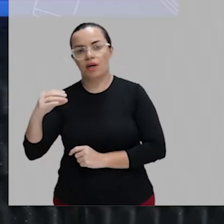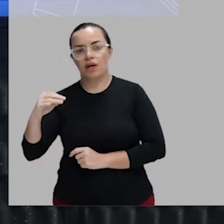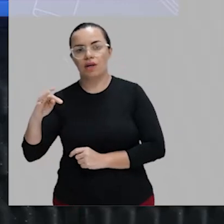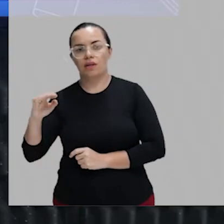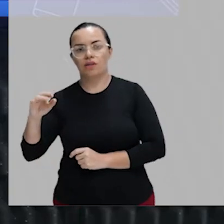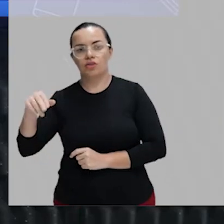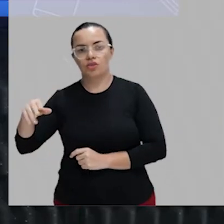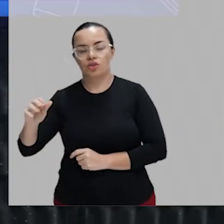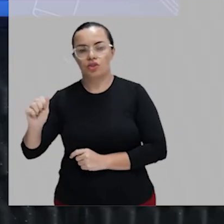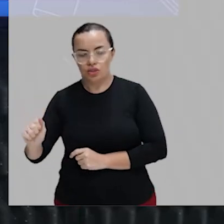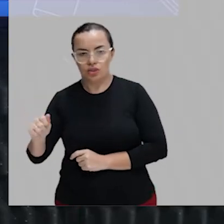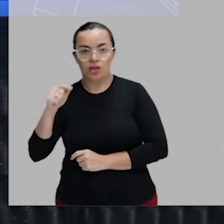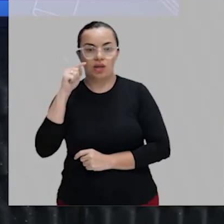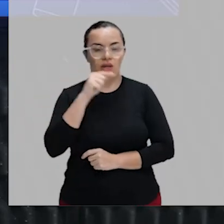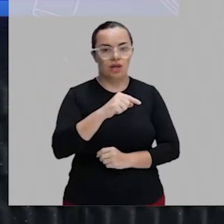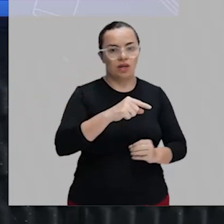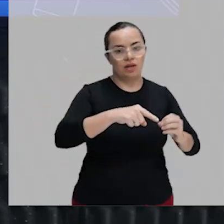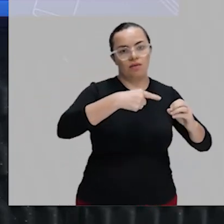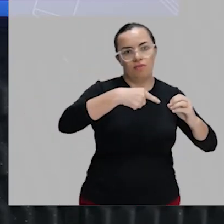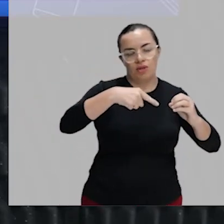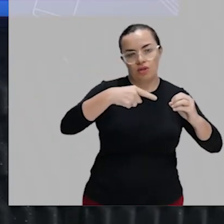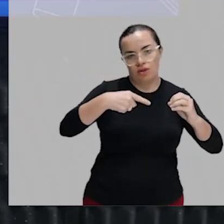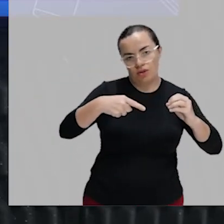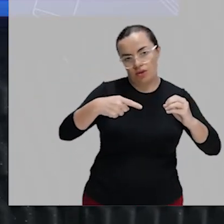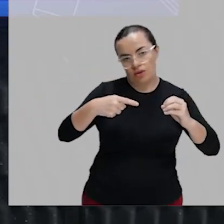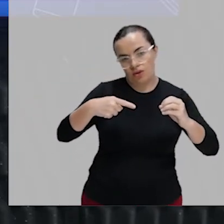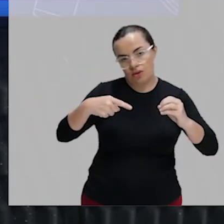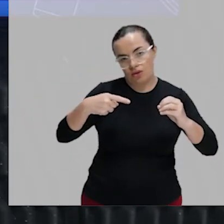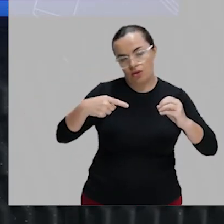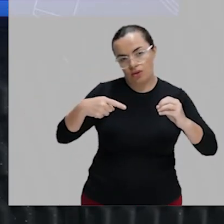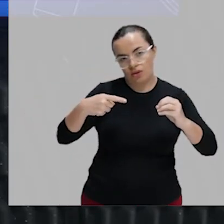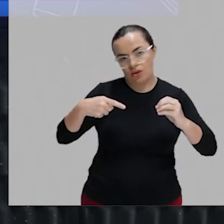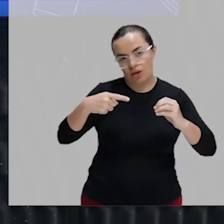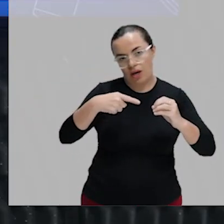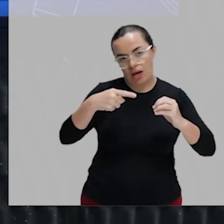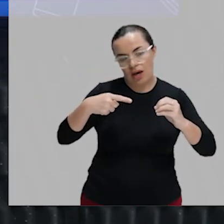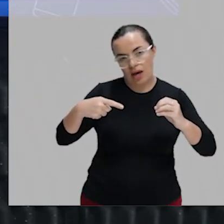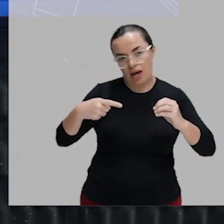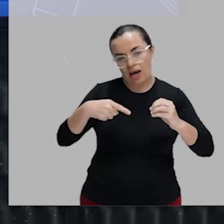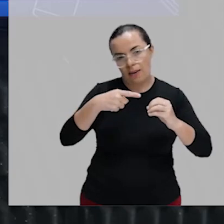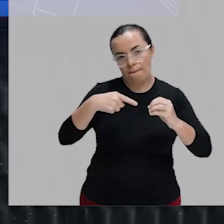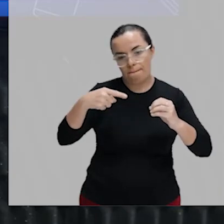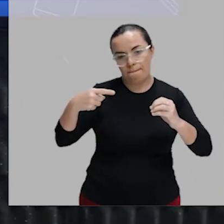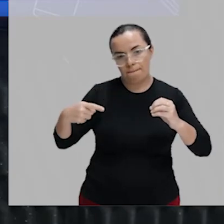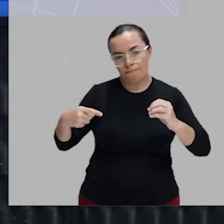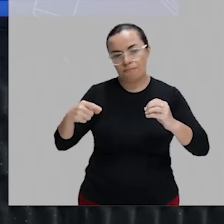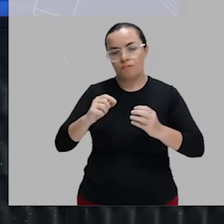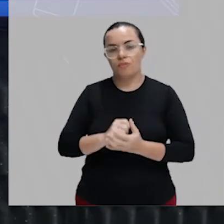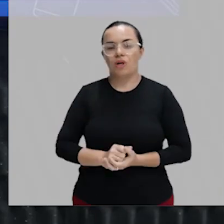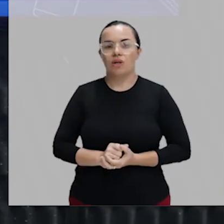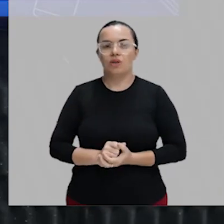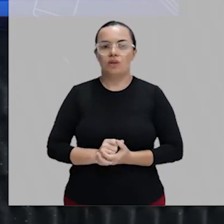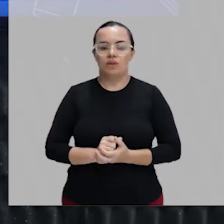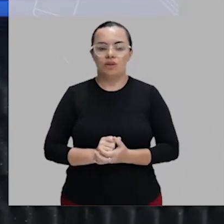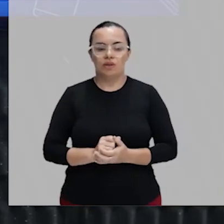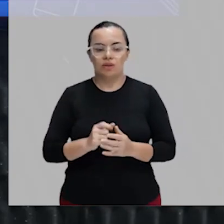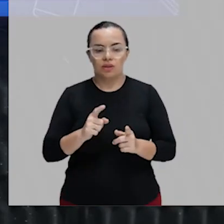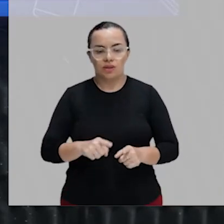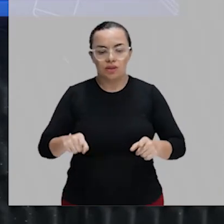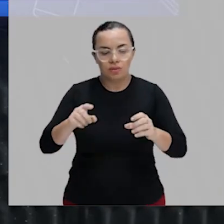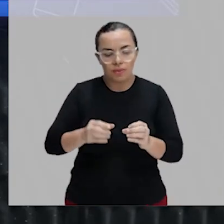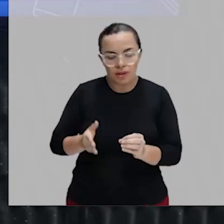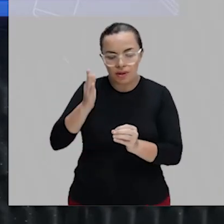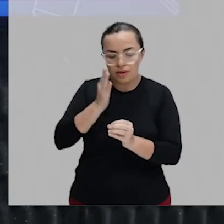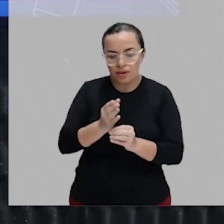o exemplo de citoesqueleto que promove contração muscular. Outra função que a gente pode encontrar sendo desempenhada pelo